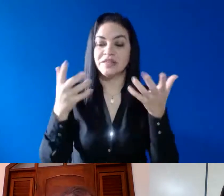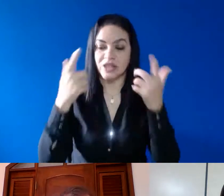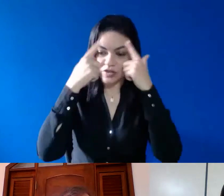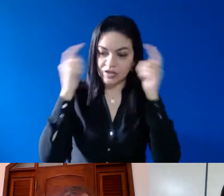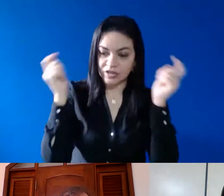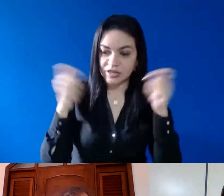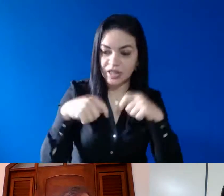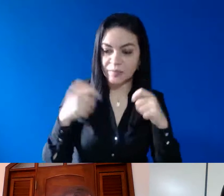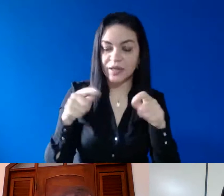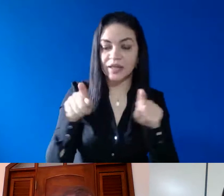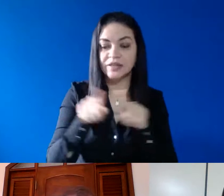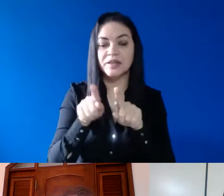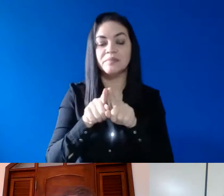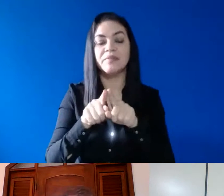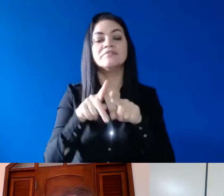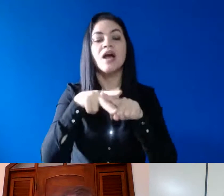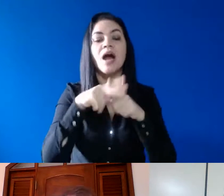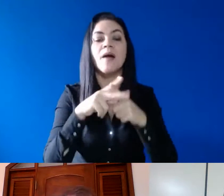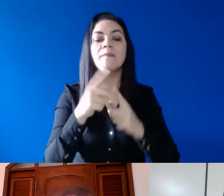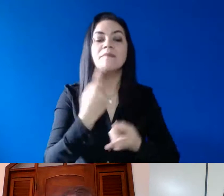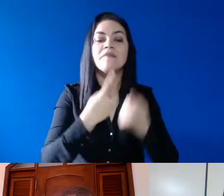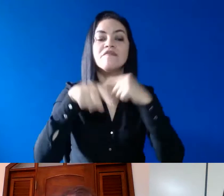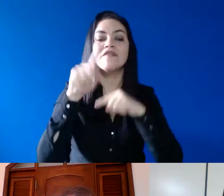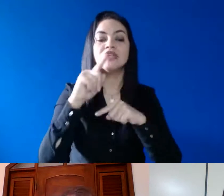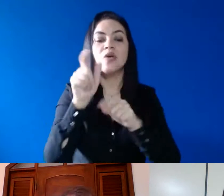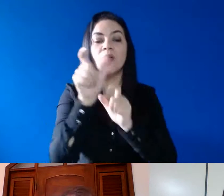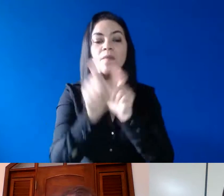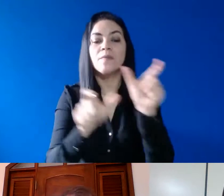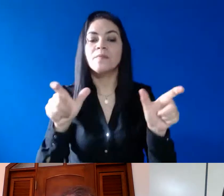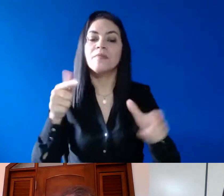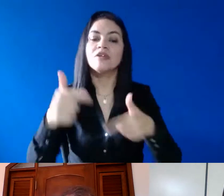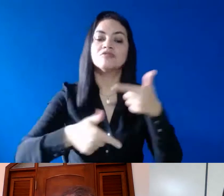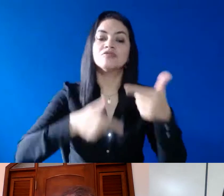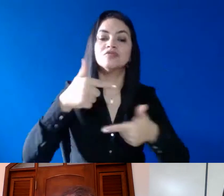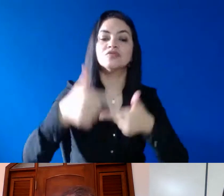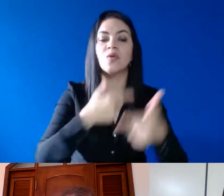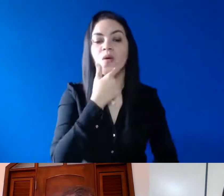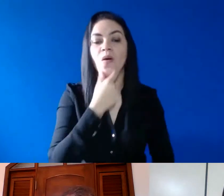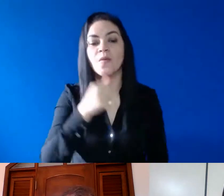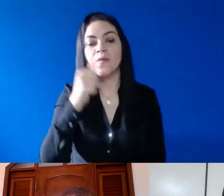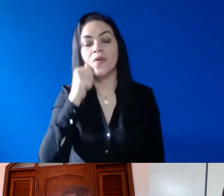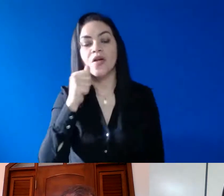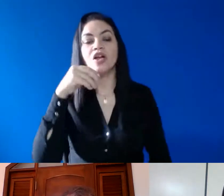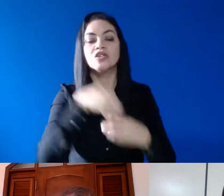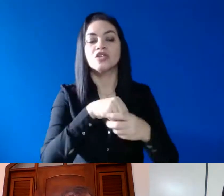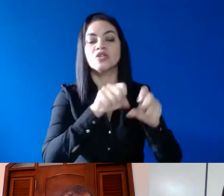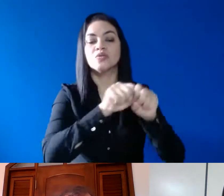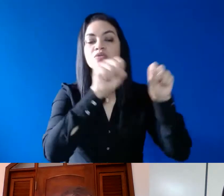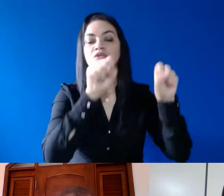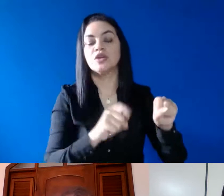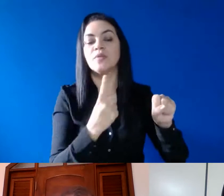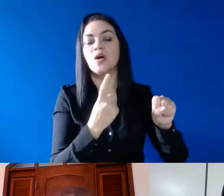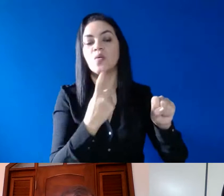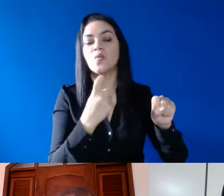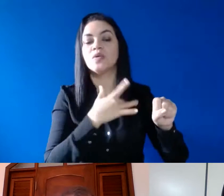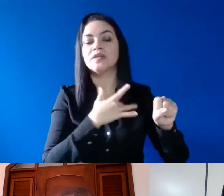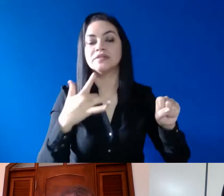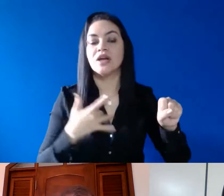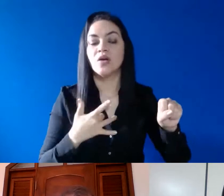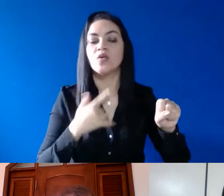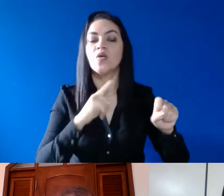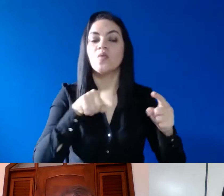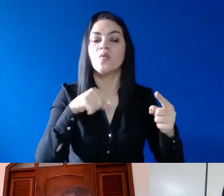capacitar e aperfeiçoar servidores e servidoras públicos do Sistema Único de Saúde, com o objetivo